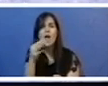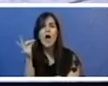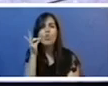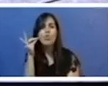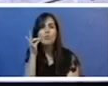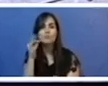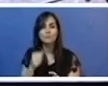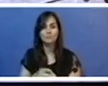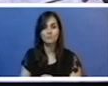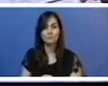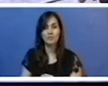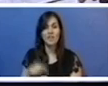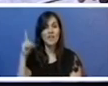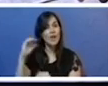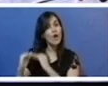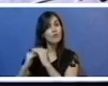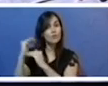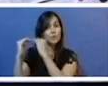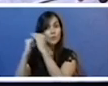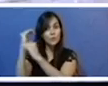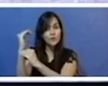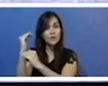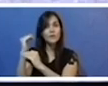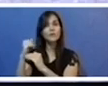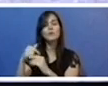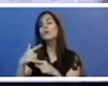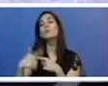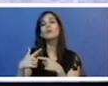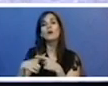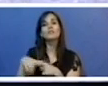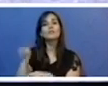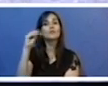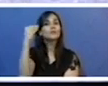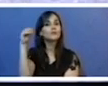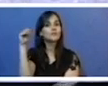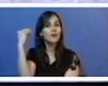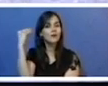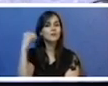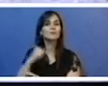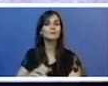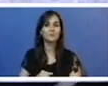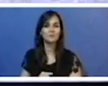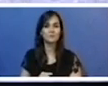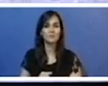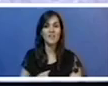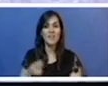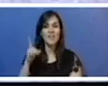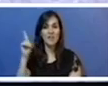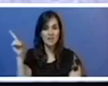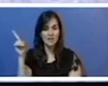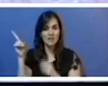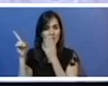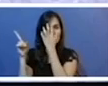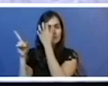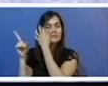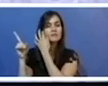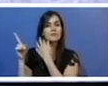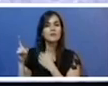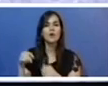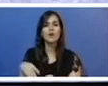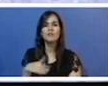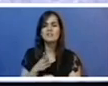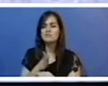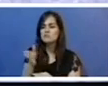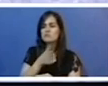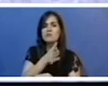ratos, que eles evoluíram a partir dos ancestrais dos dinossauros. Eles eram animais possivelmente de hábito